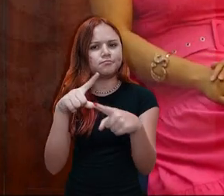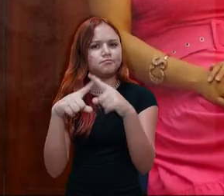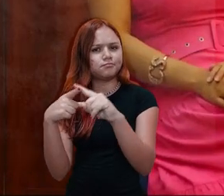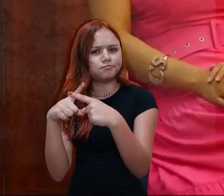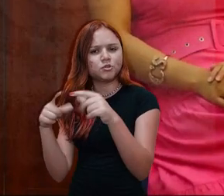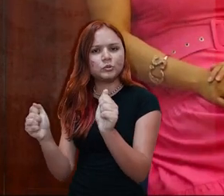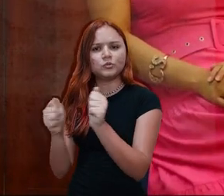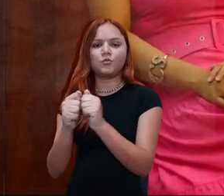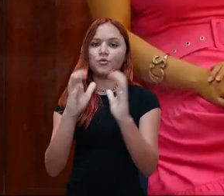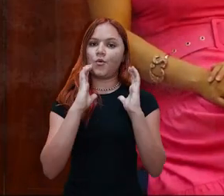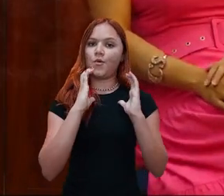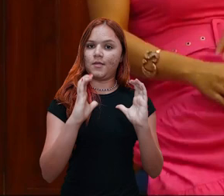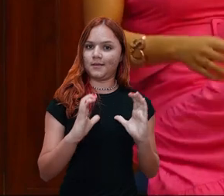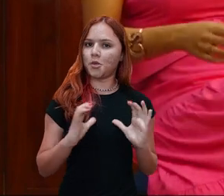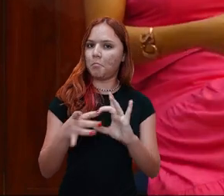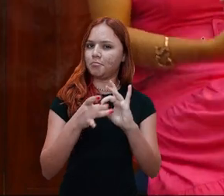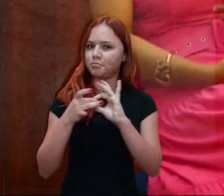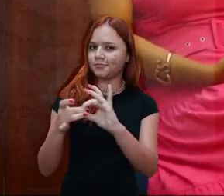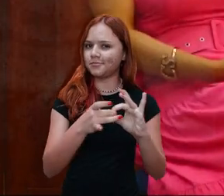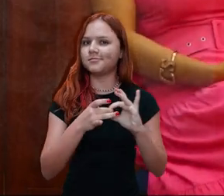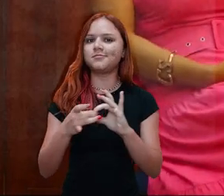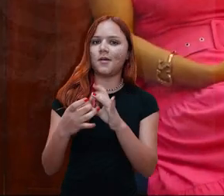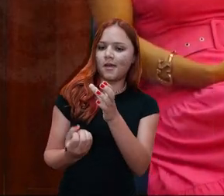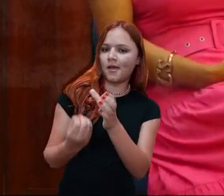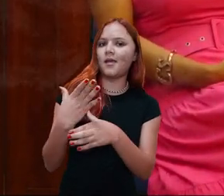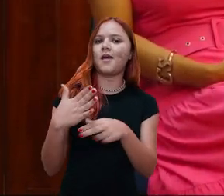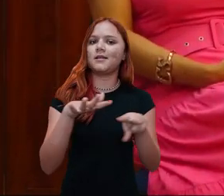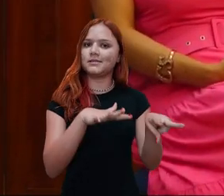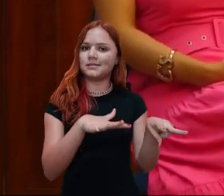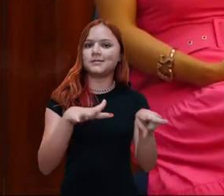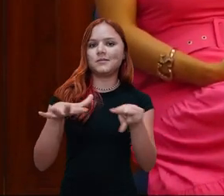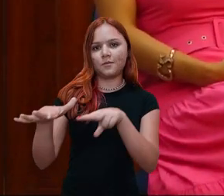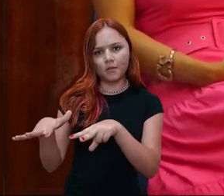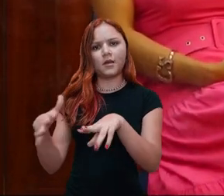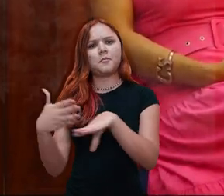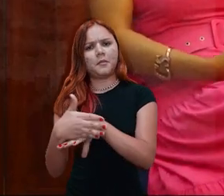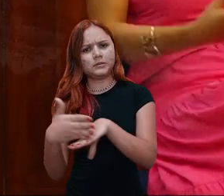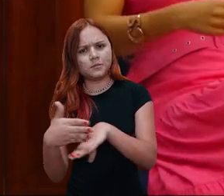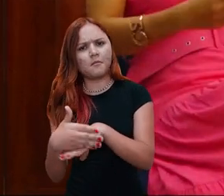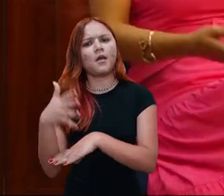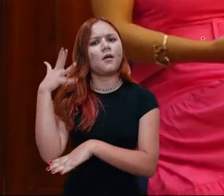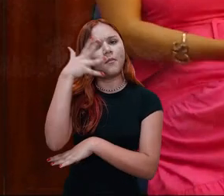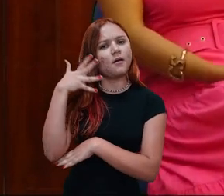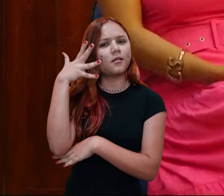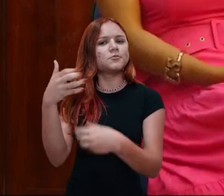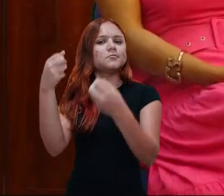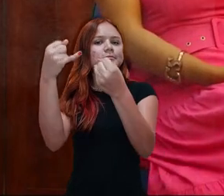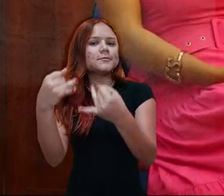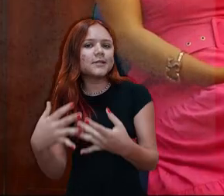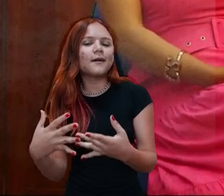com a coordenação para poder fazer uma semana de intervenções, de mini